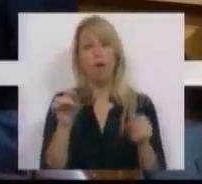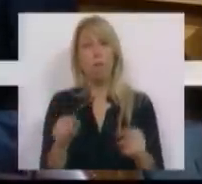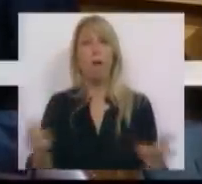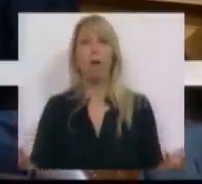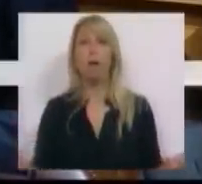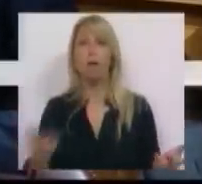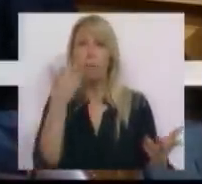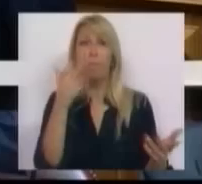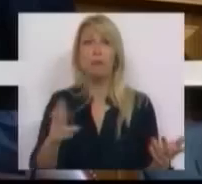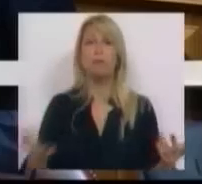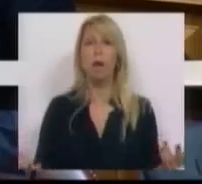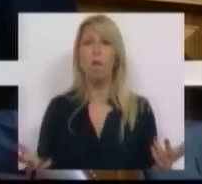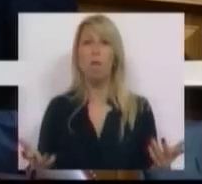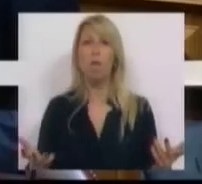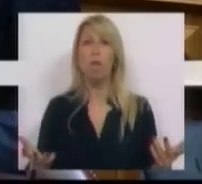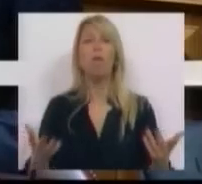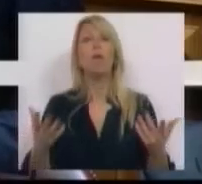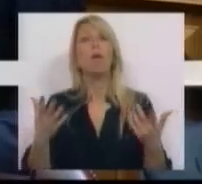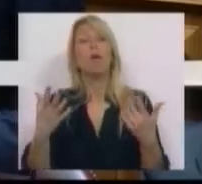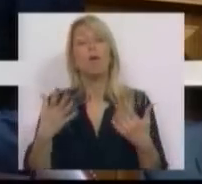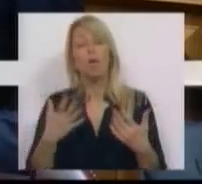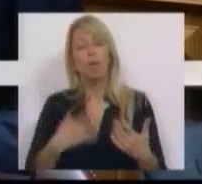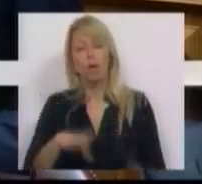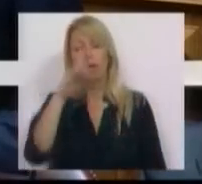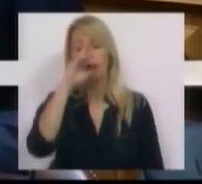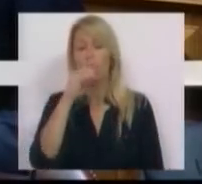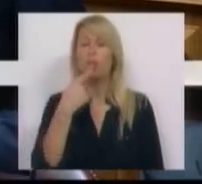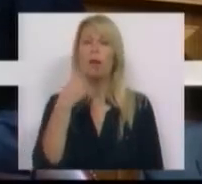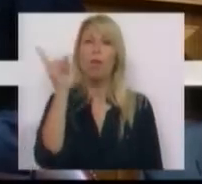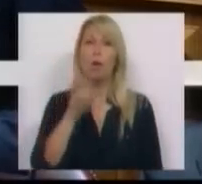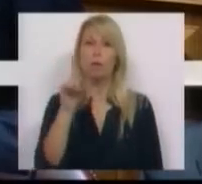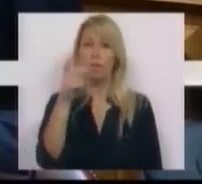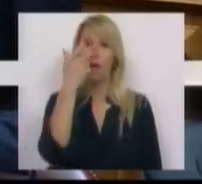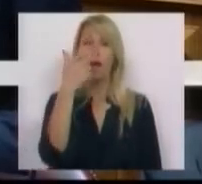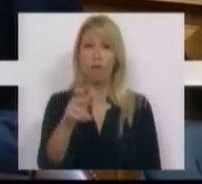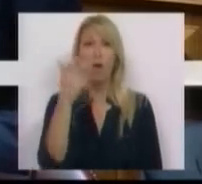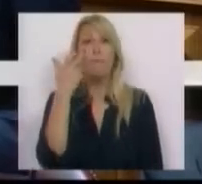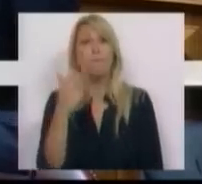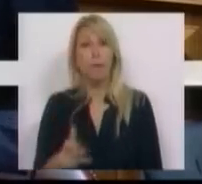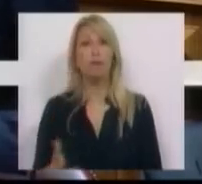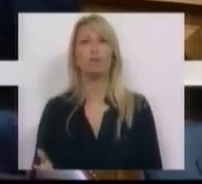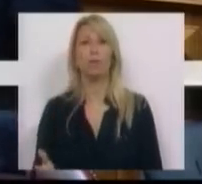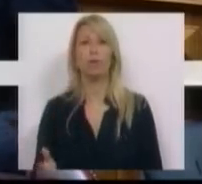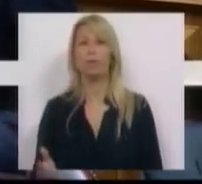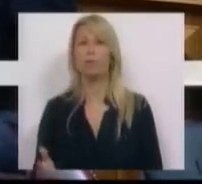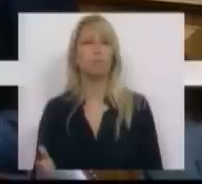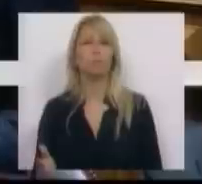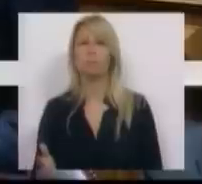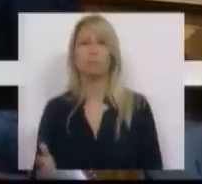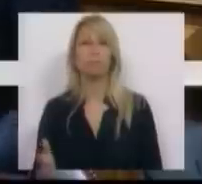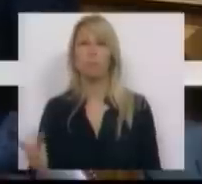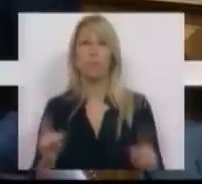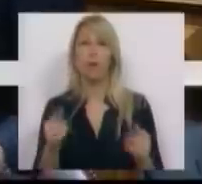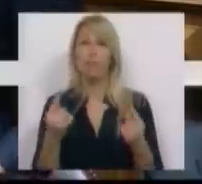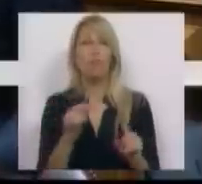pensão. E quero voltar a recordar-lhe que essas reformas e essas pensões já não governam apenas